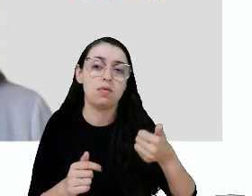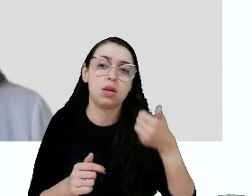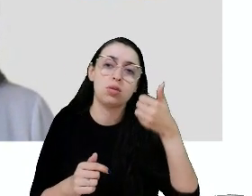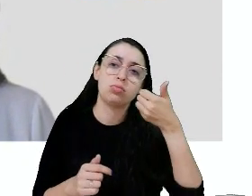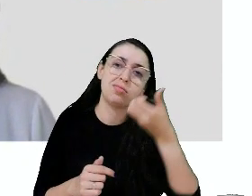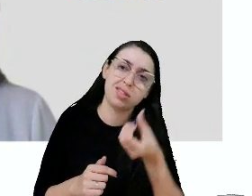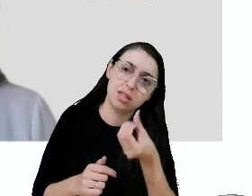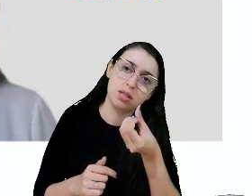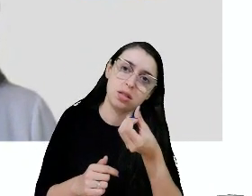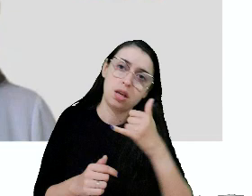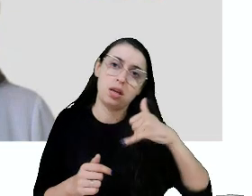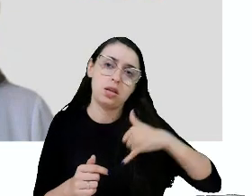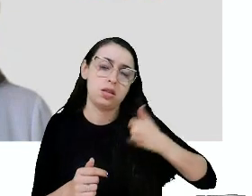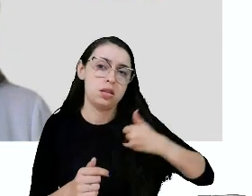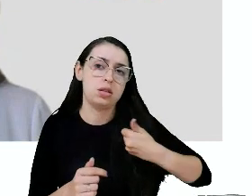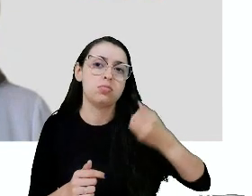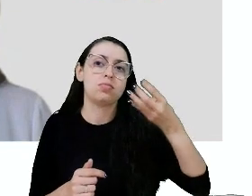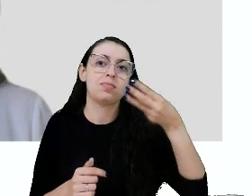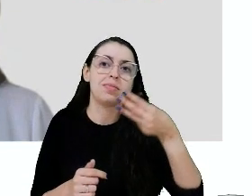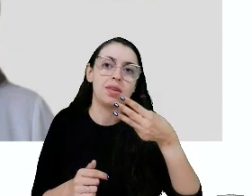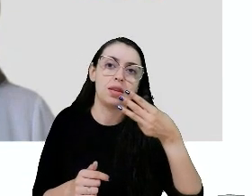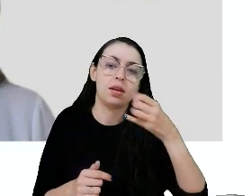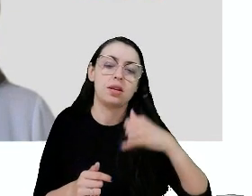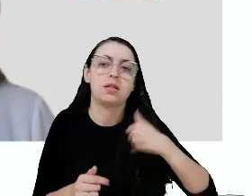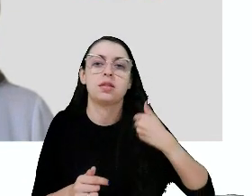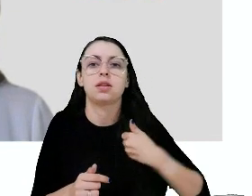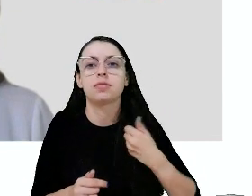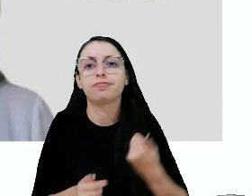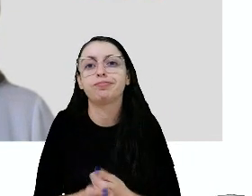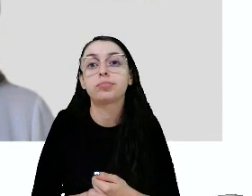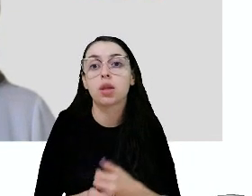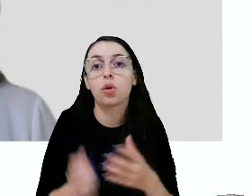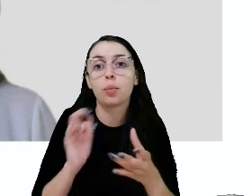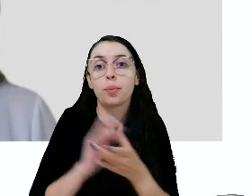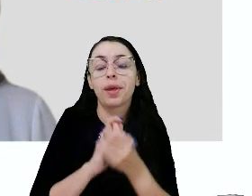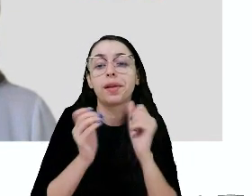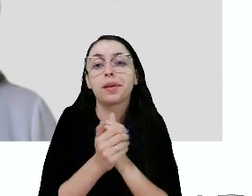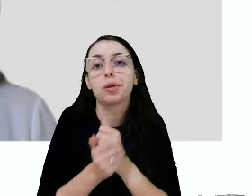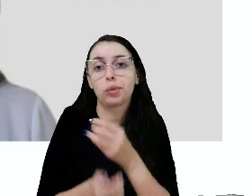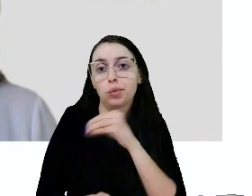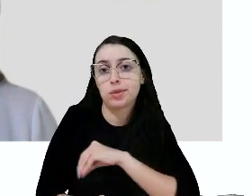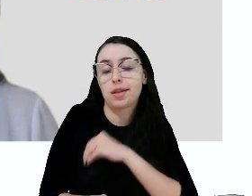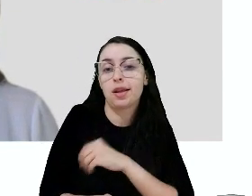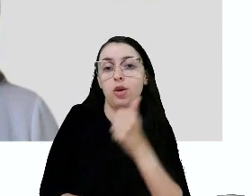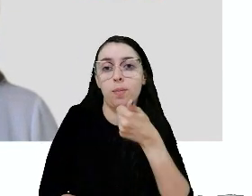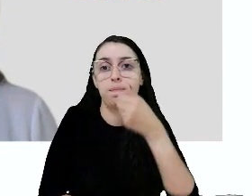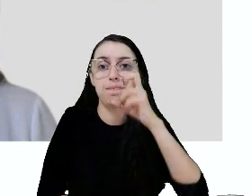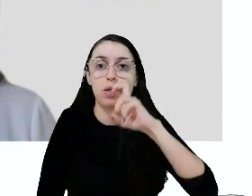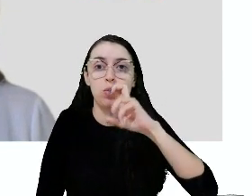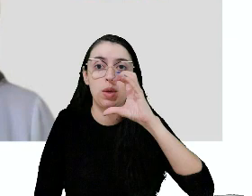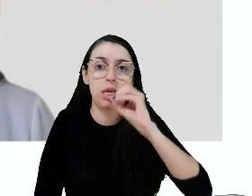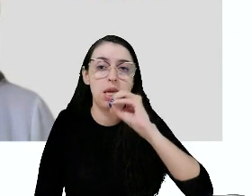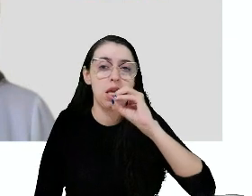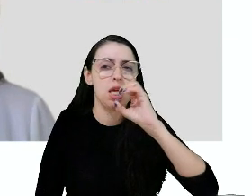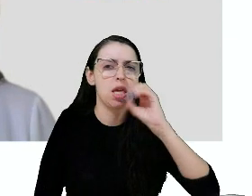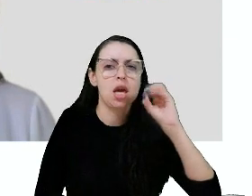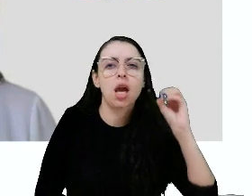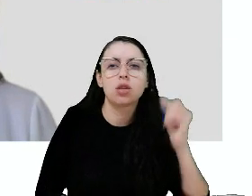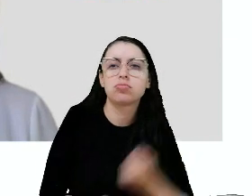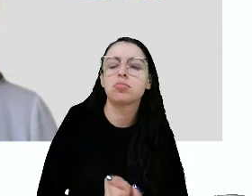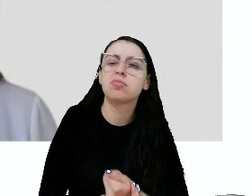de 6, um de 3. O marido ganha R$ 1.500. Ela fazia